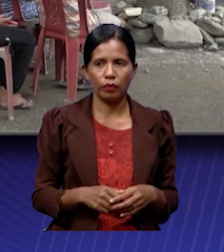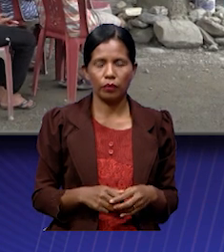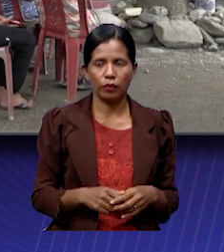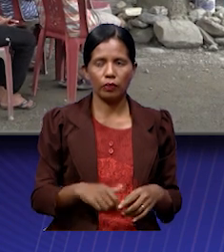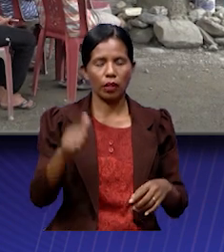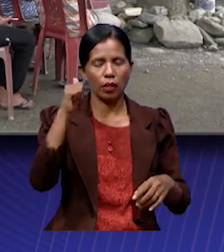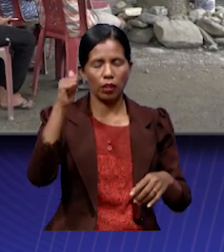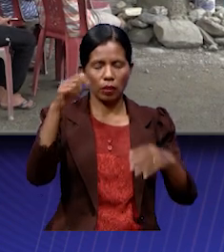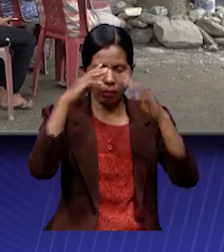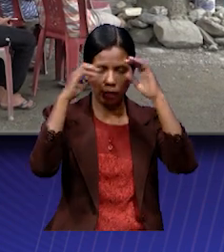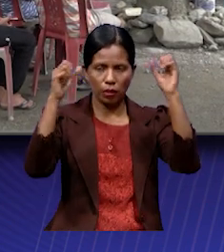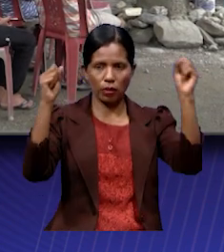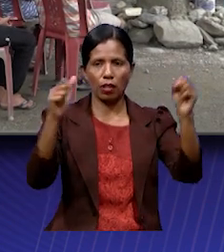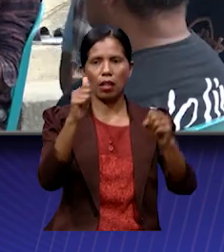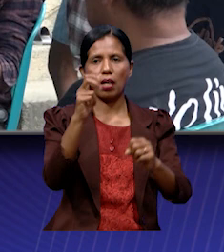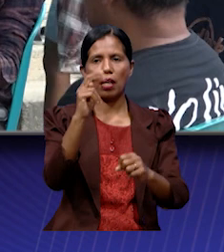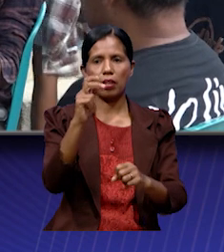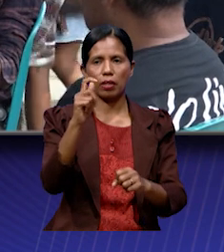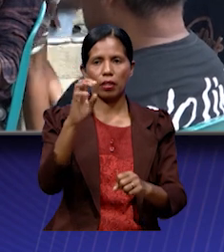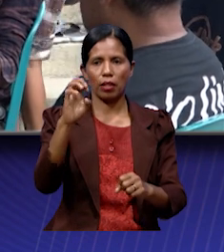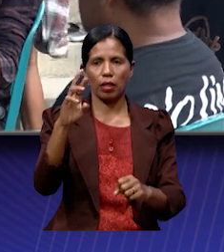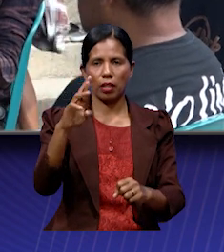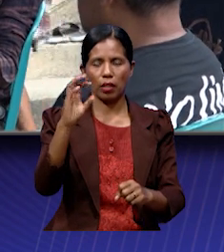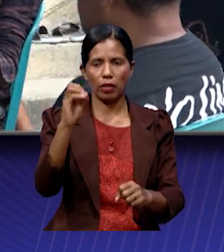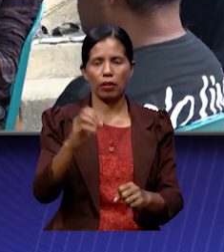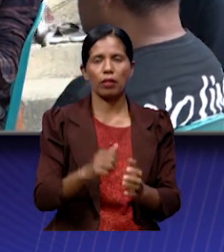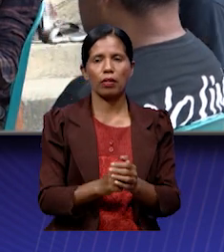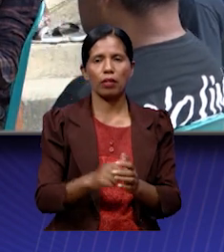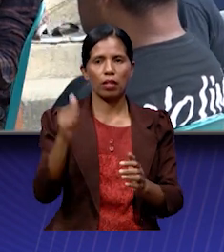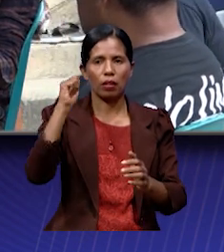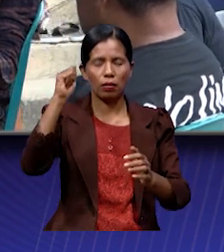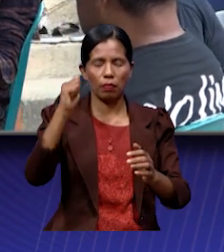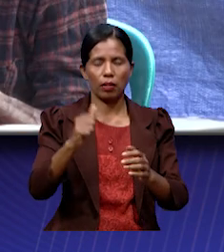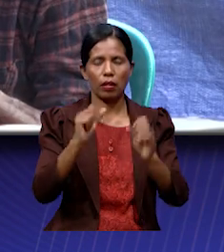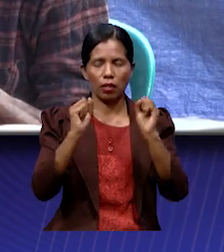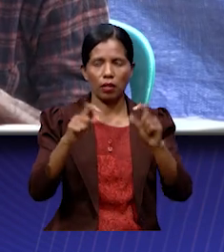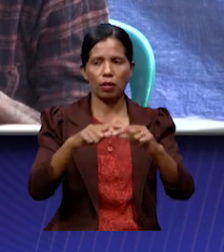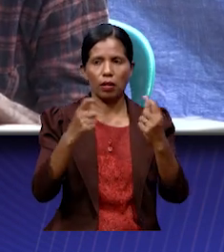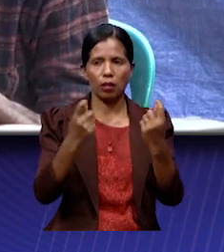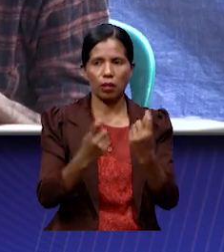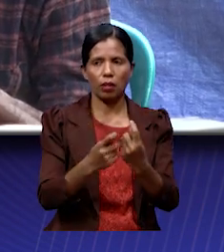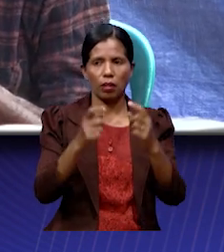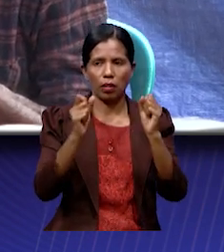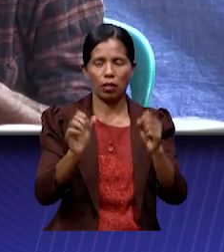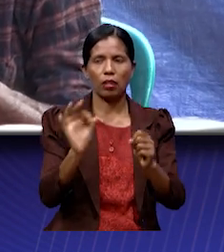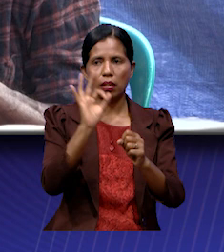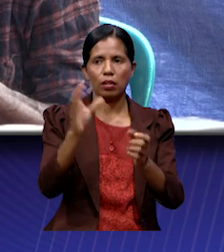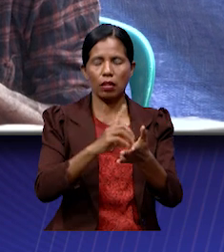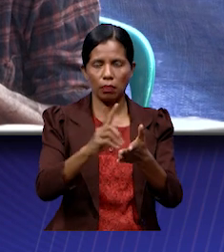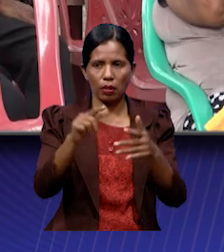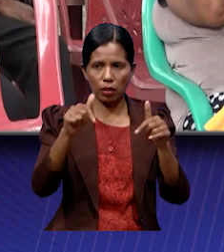Candidato Presidente da República, Antero Bendito da Silva, e a campanha o tipo diálogo e a Becusi Centro, sexta semana na